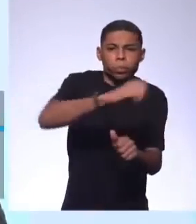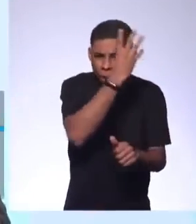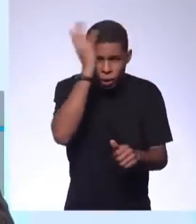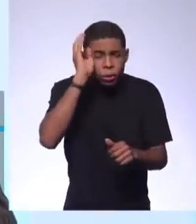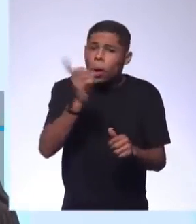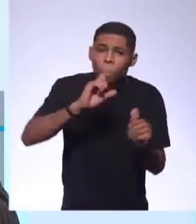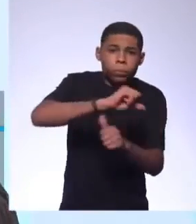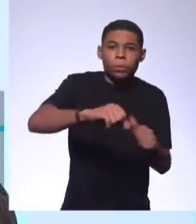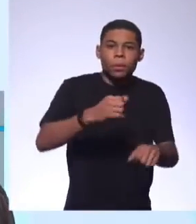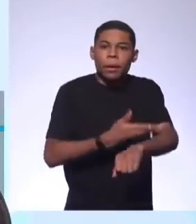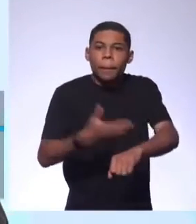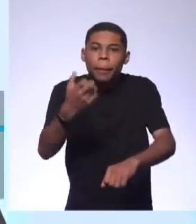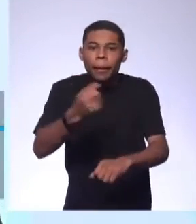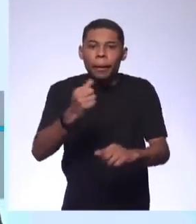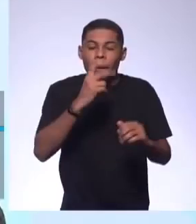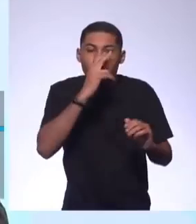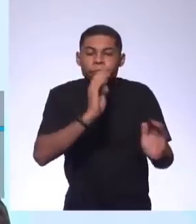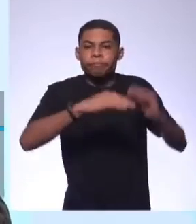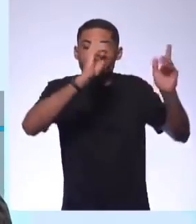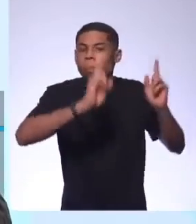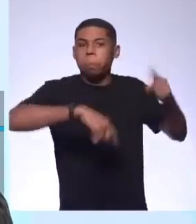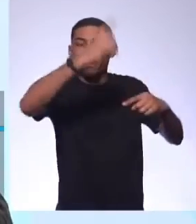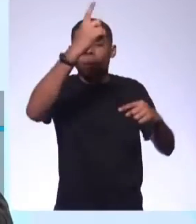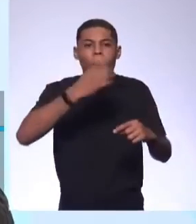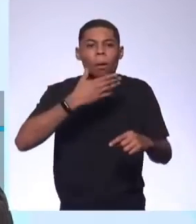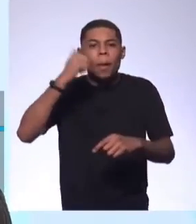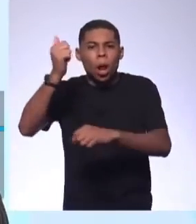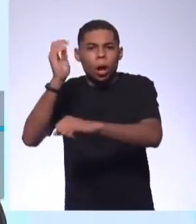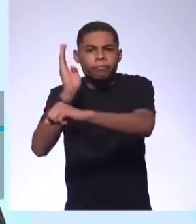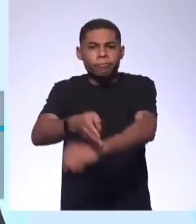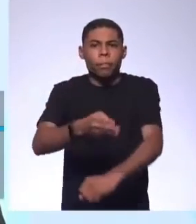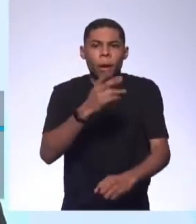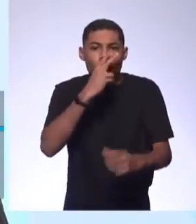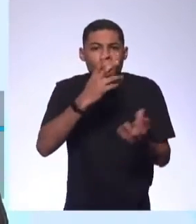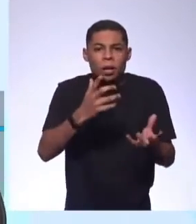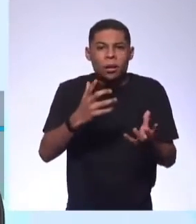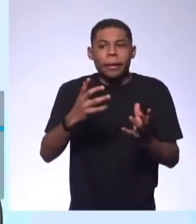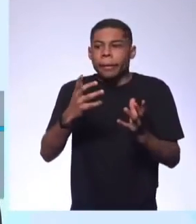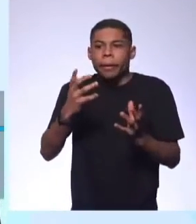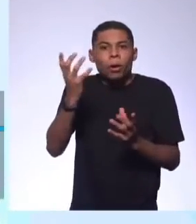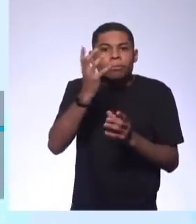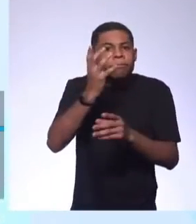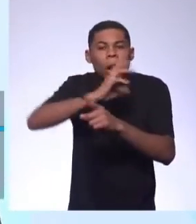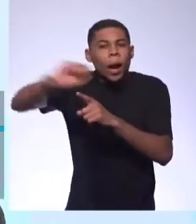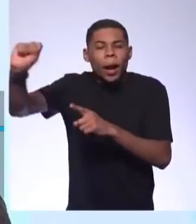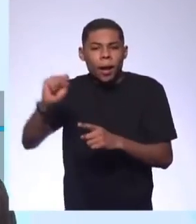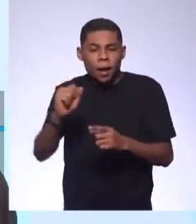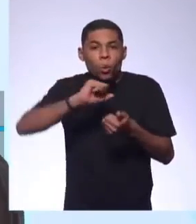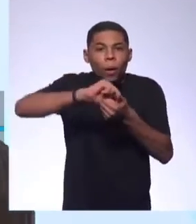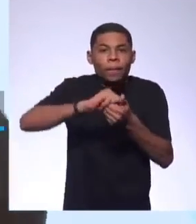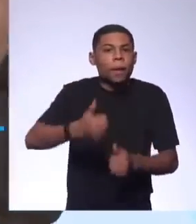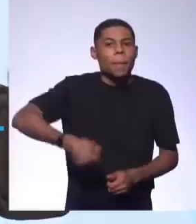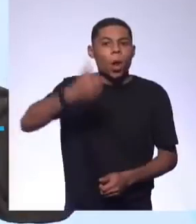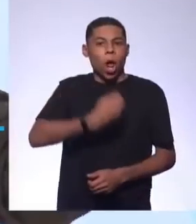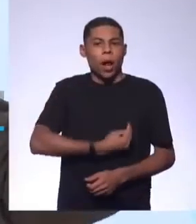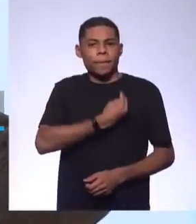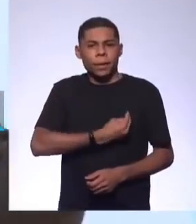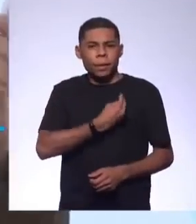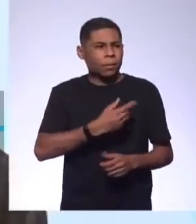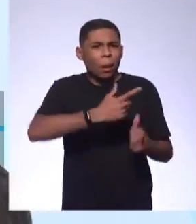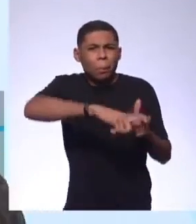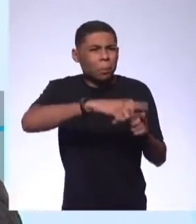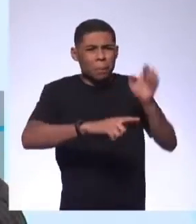terras, eles vieram com o objetivo de conquistar uma melhor qualidade de vida, fugindo dos